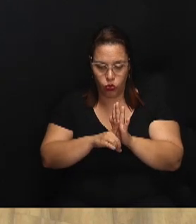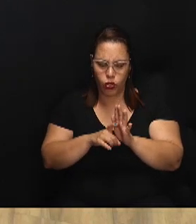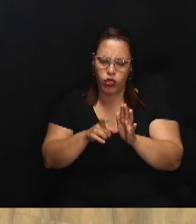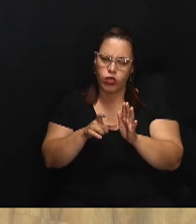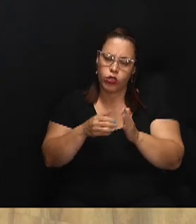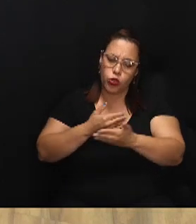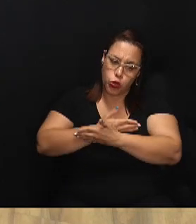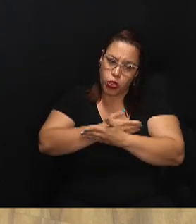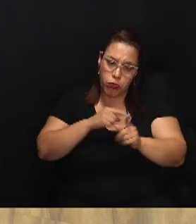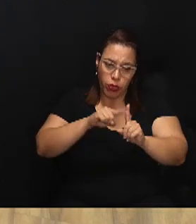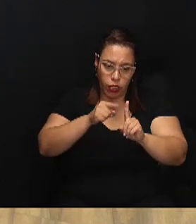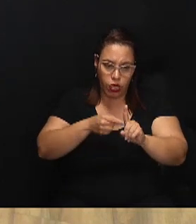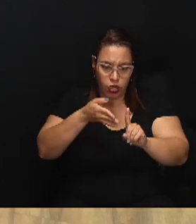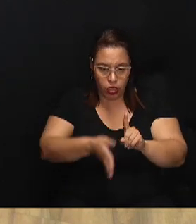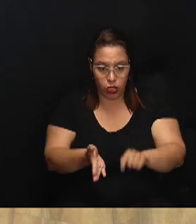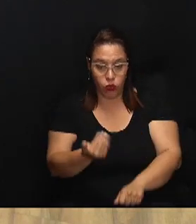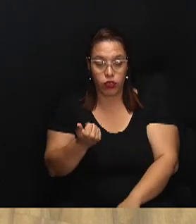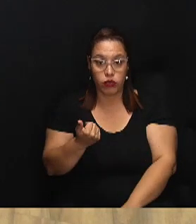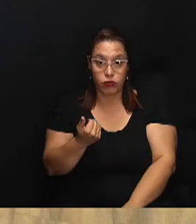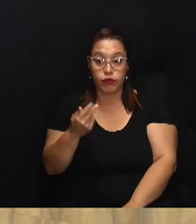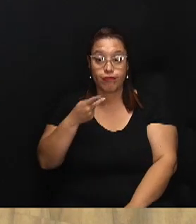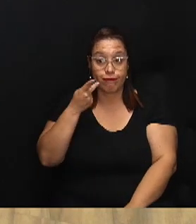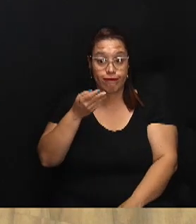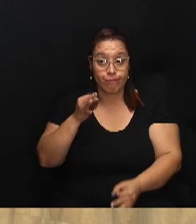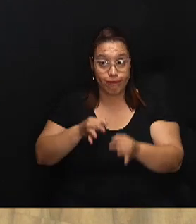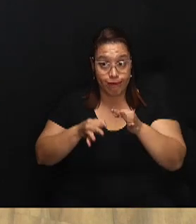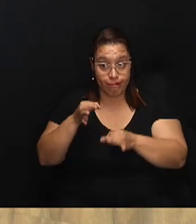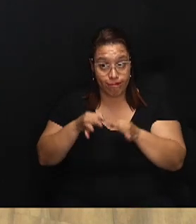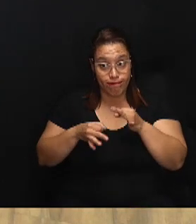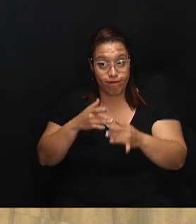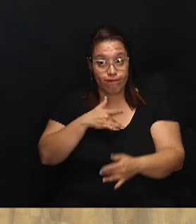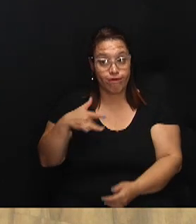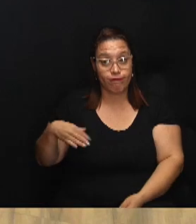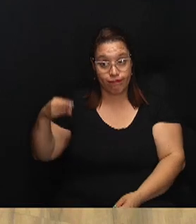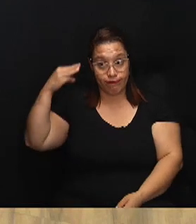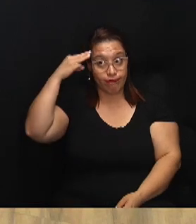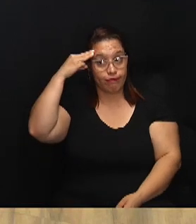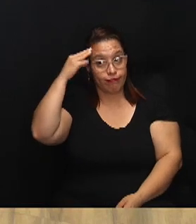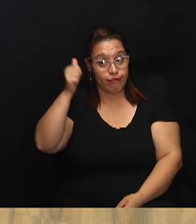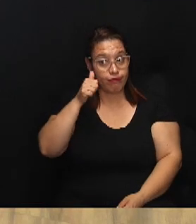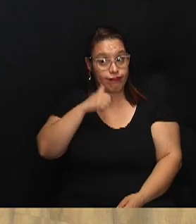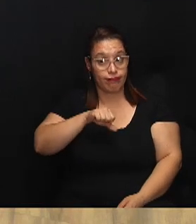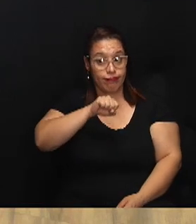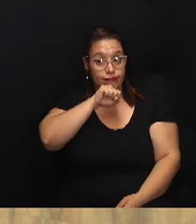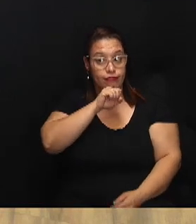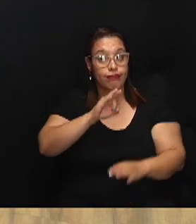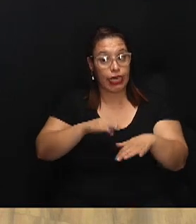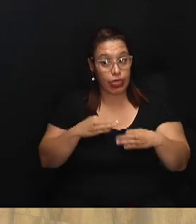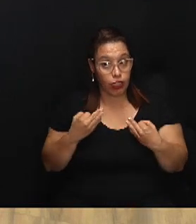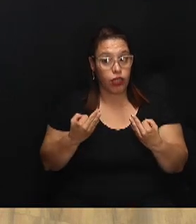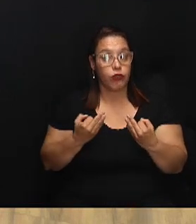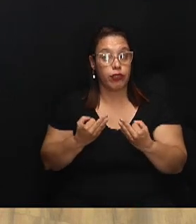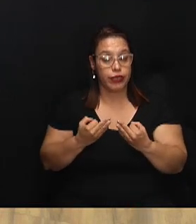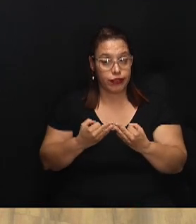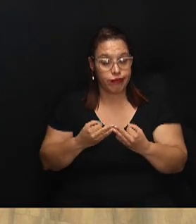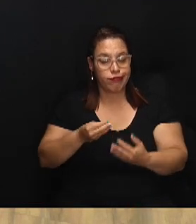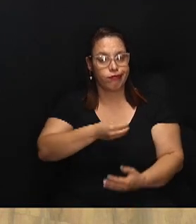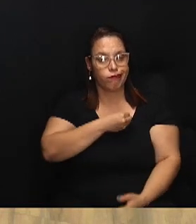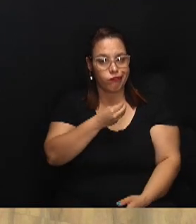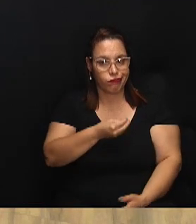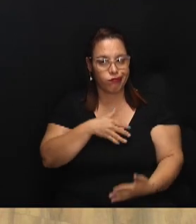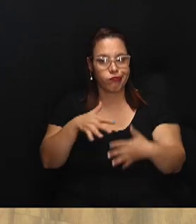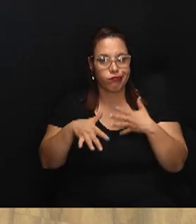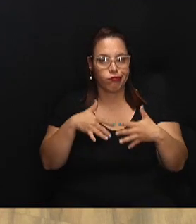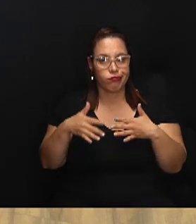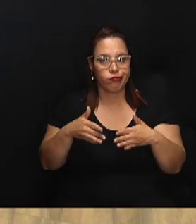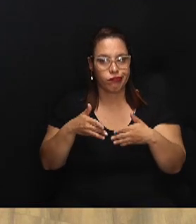prematuros, e também aqui ela falou justamente sobre a questão da saúde mental dessa mãe e dessa família que vive esse momento em que o